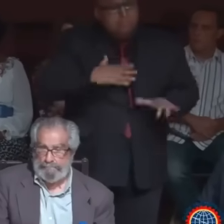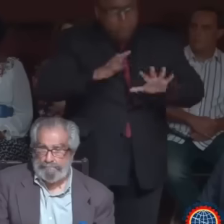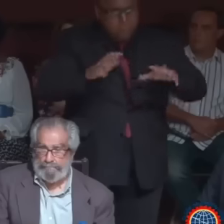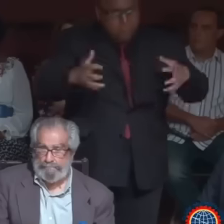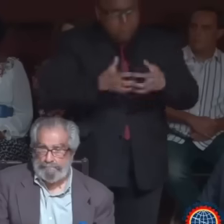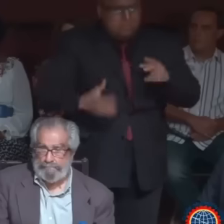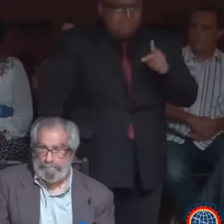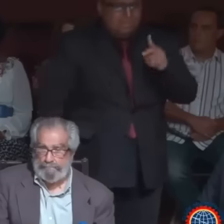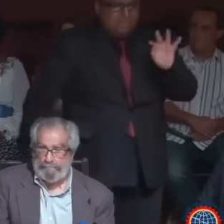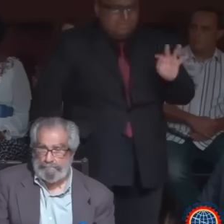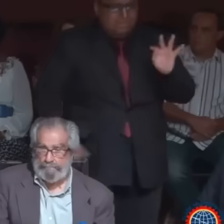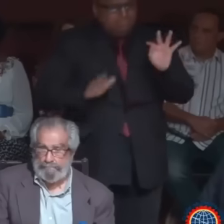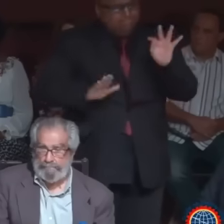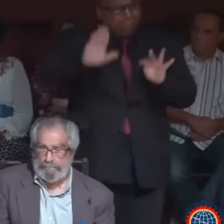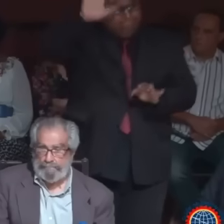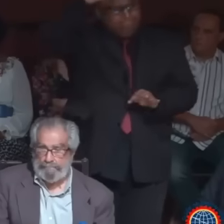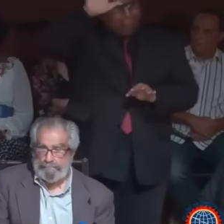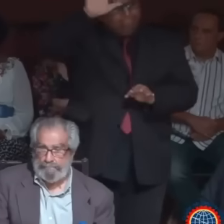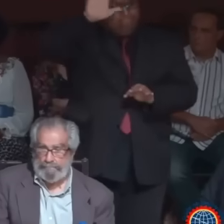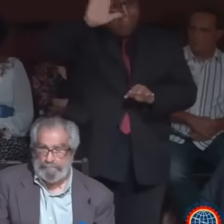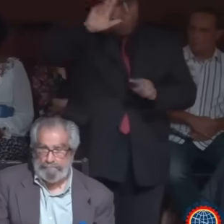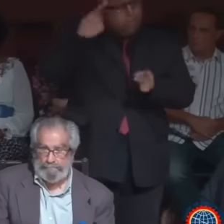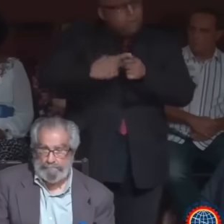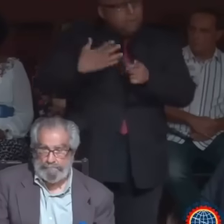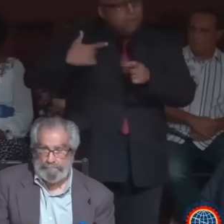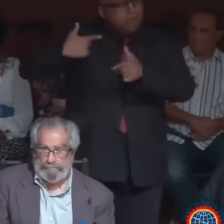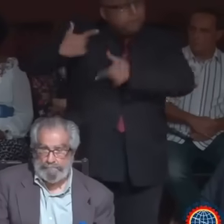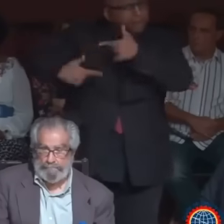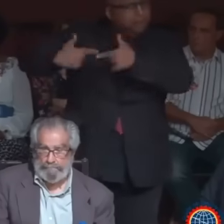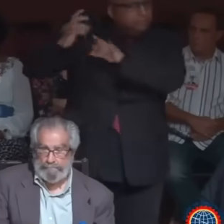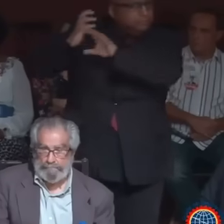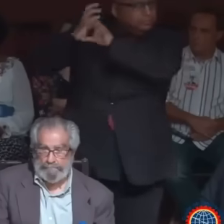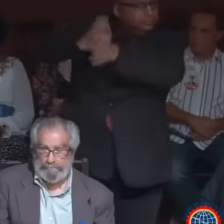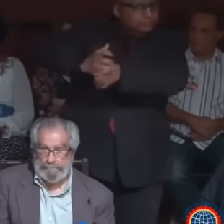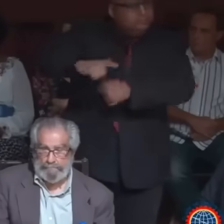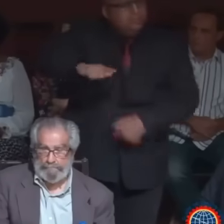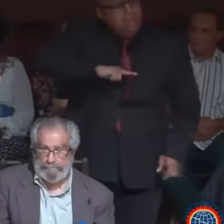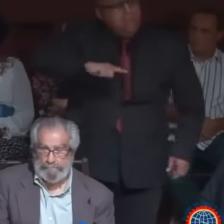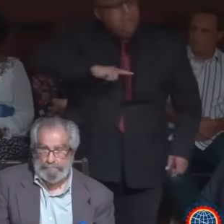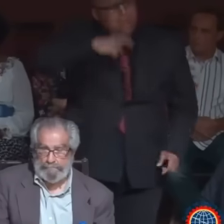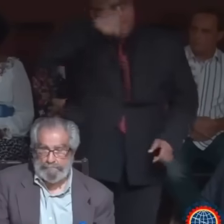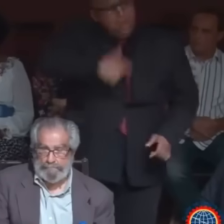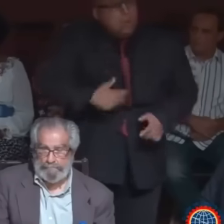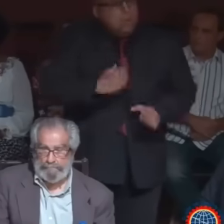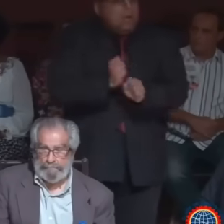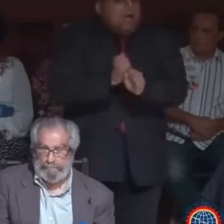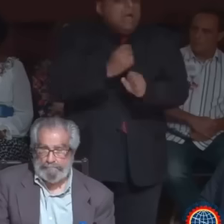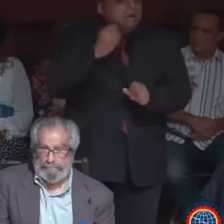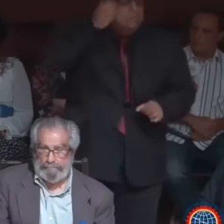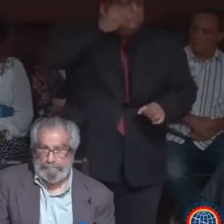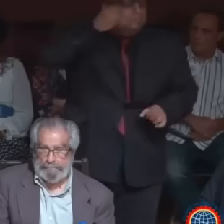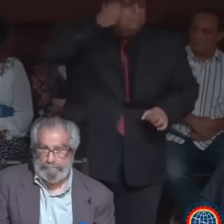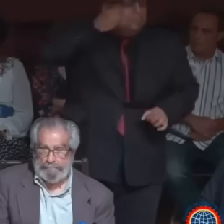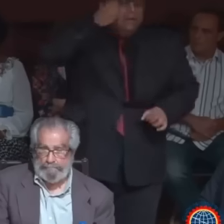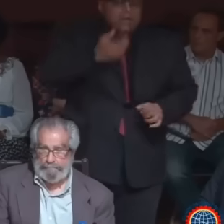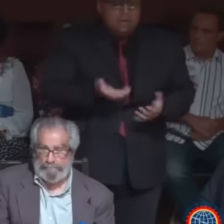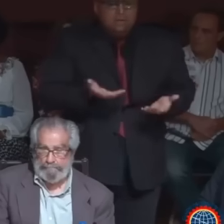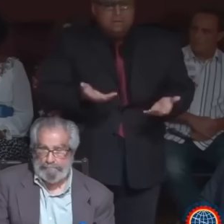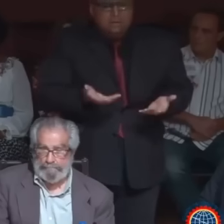minha coligação para aspirar à presidência da República. Portanto, é um legado mais do que atender